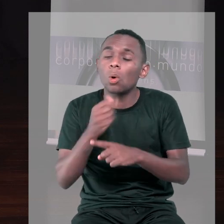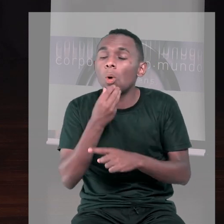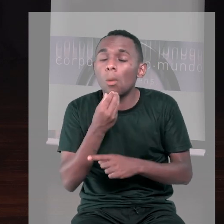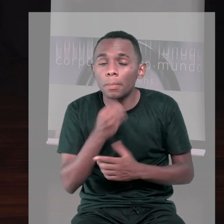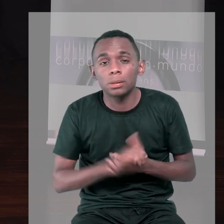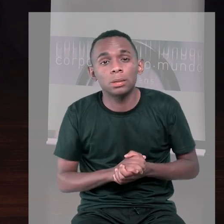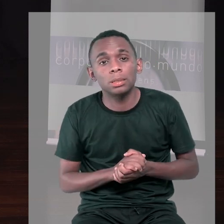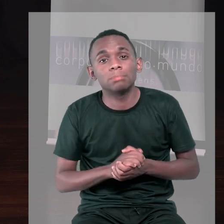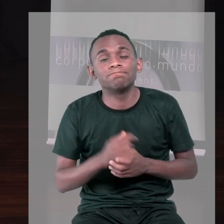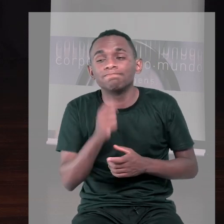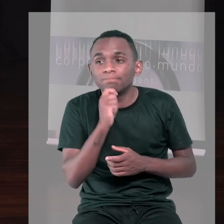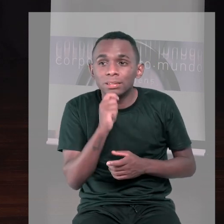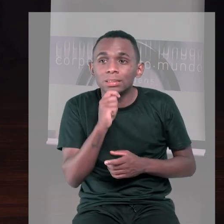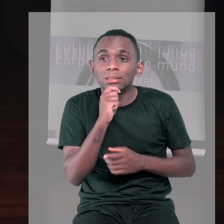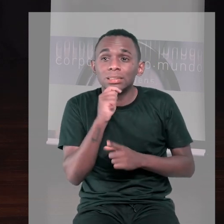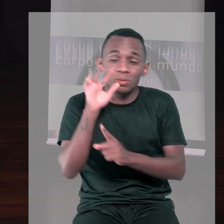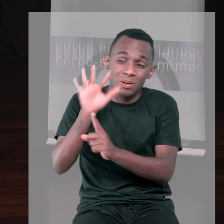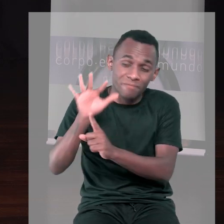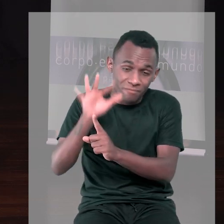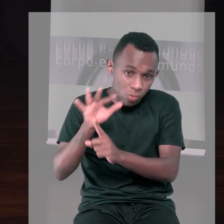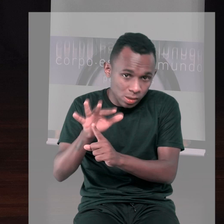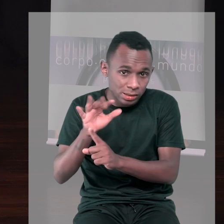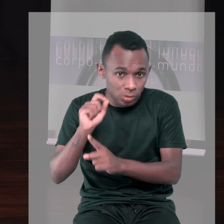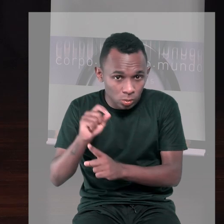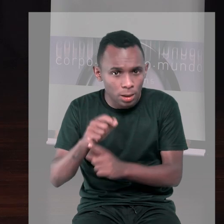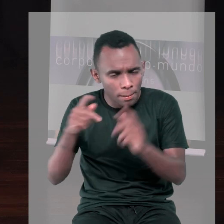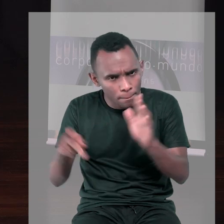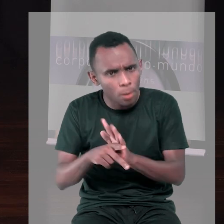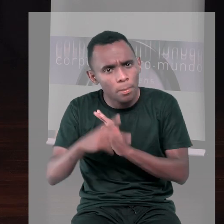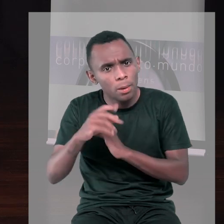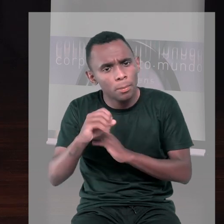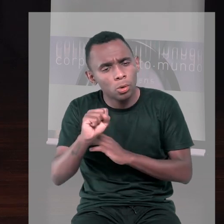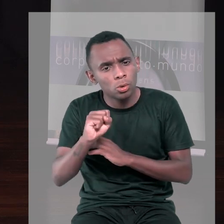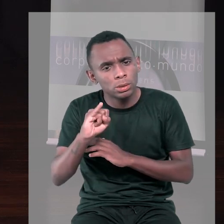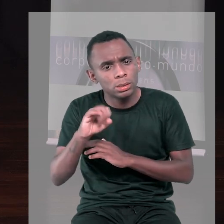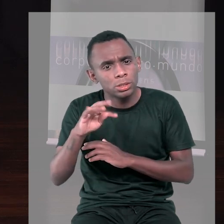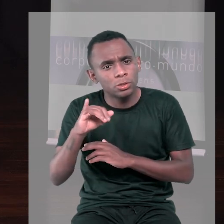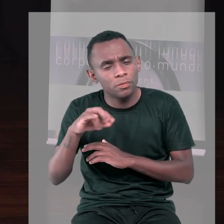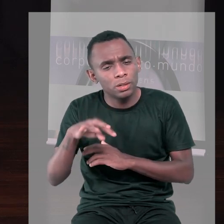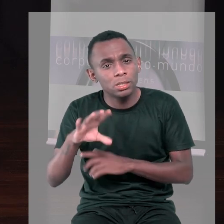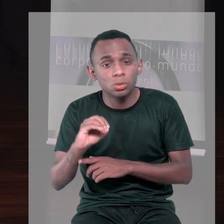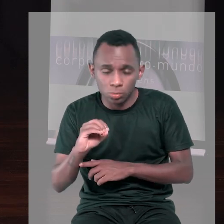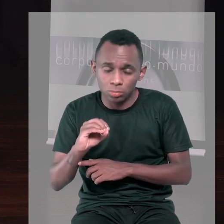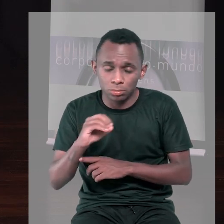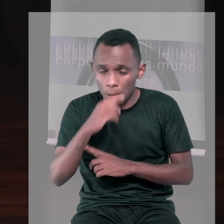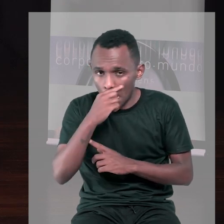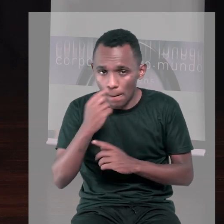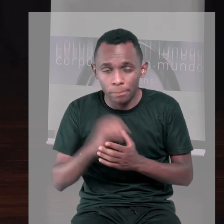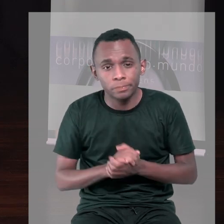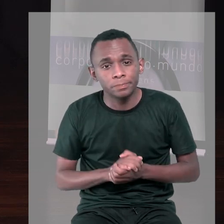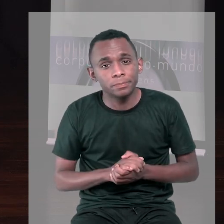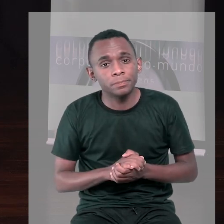Halbwachs, né, de você desqualificar a memória coletiva, eu acho que perde de vista